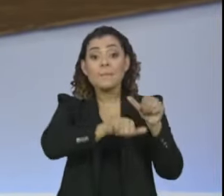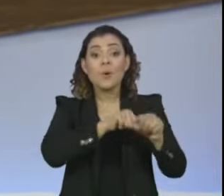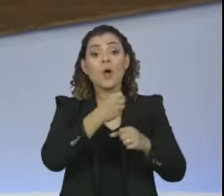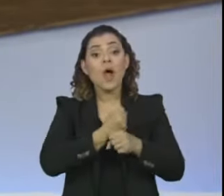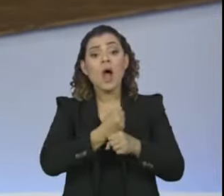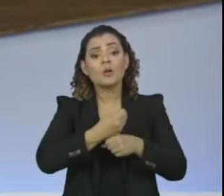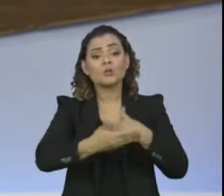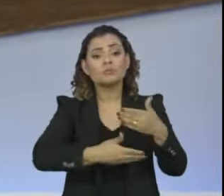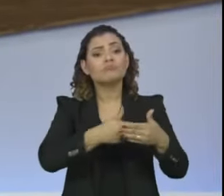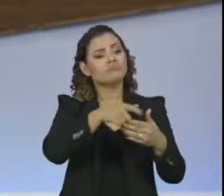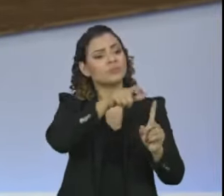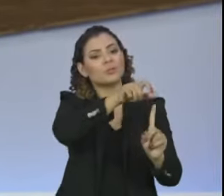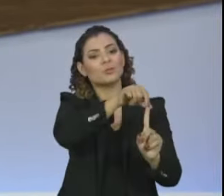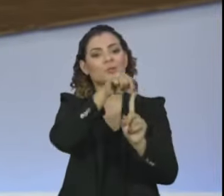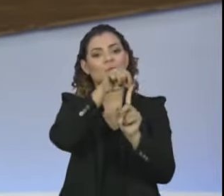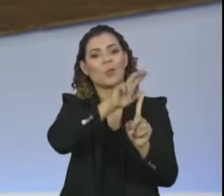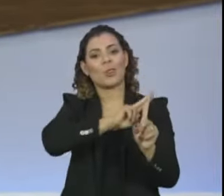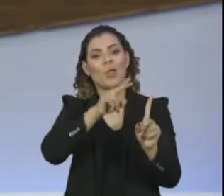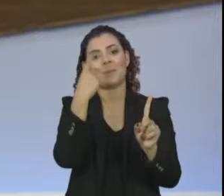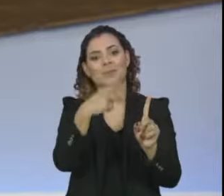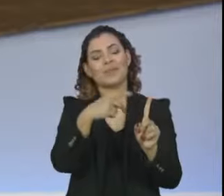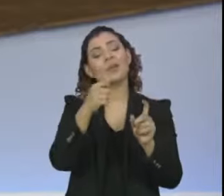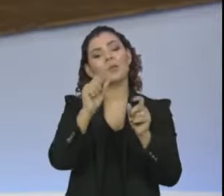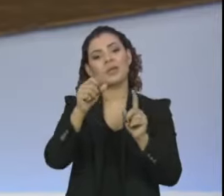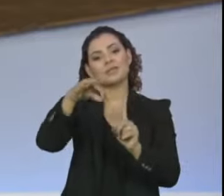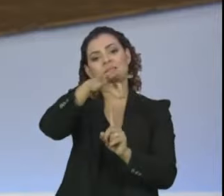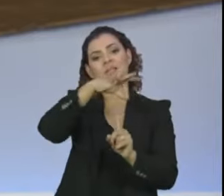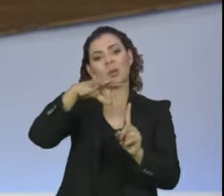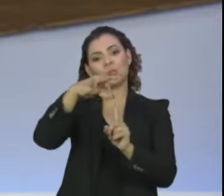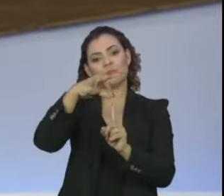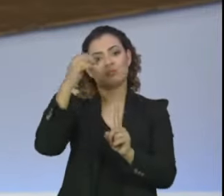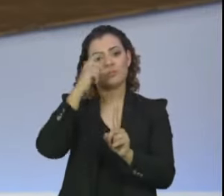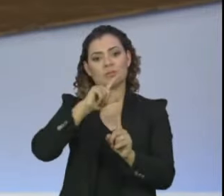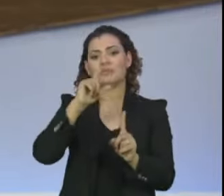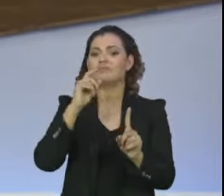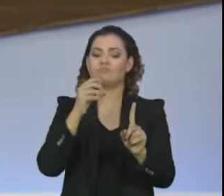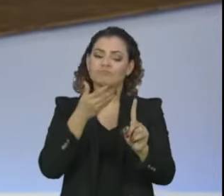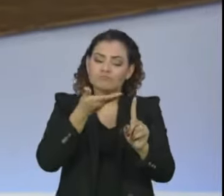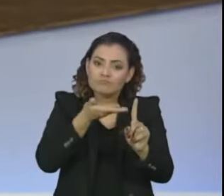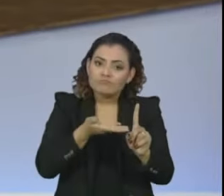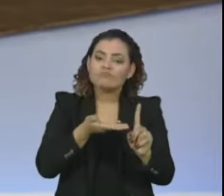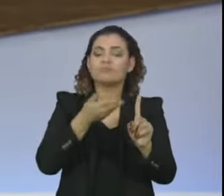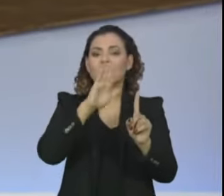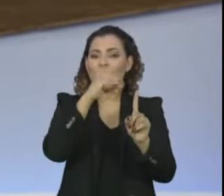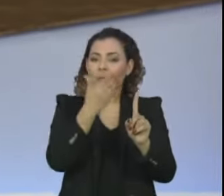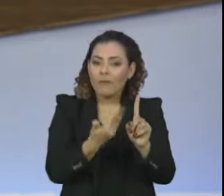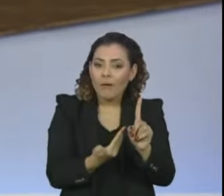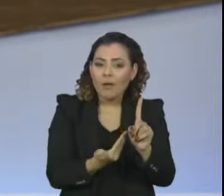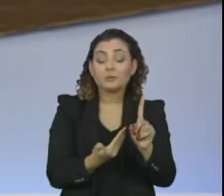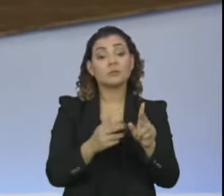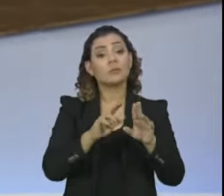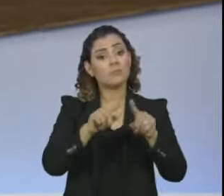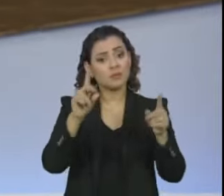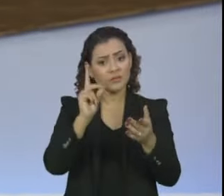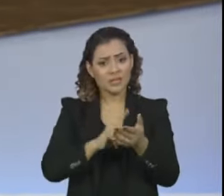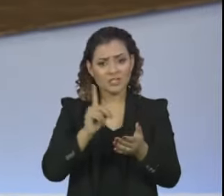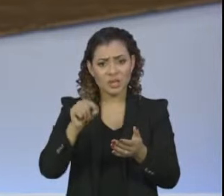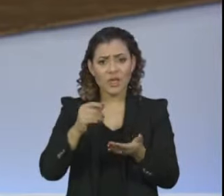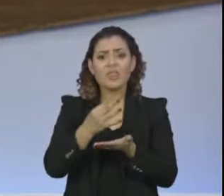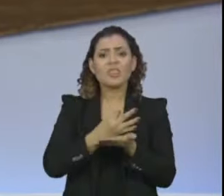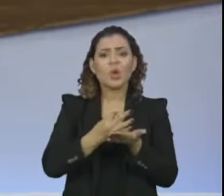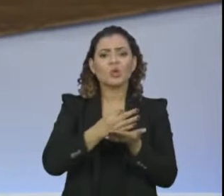canonizado aquela canalização equipolente que é um ato discricionário do Papa teologia da libertação não é uma página virada